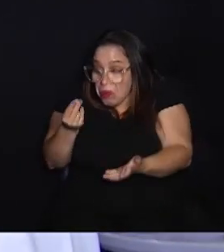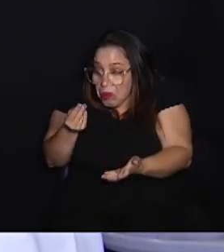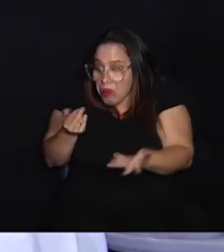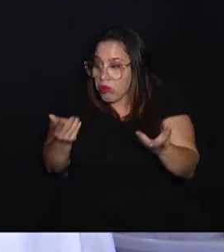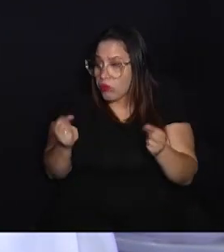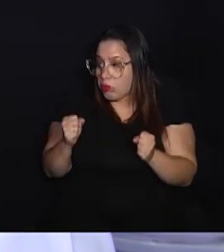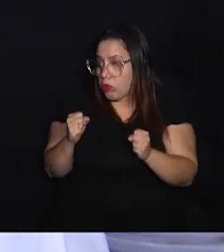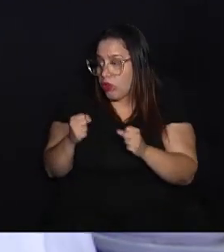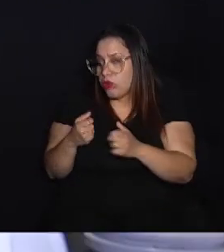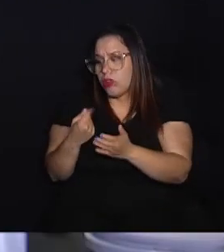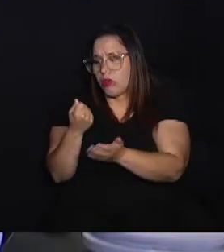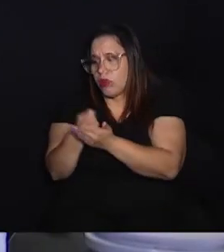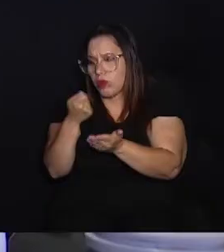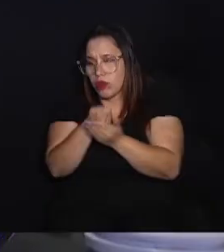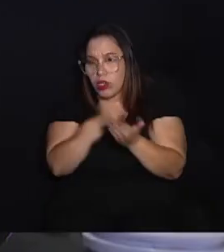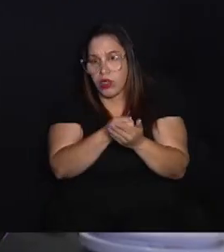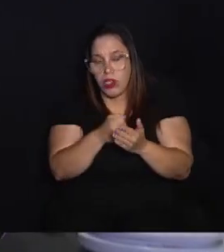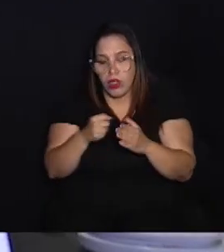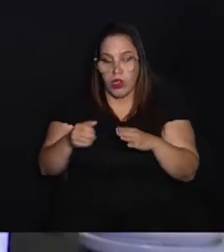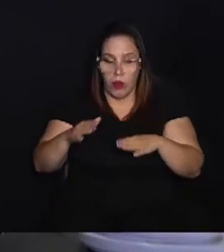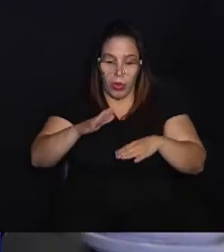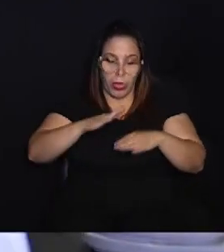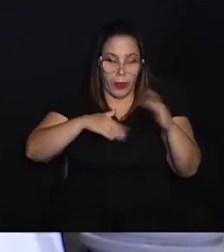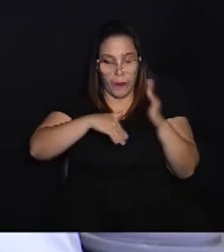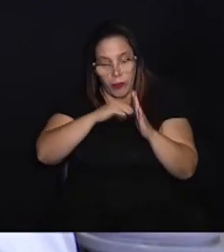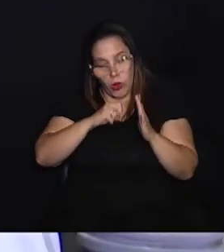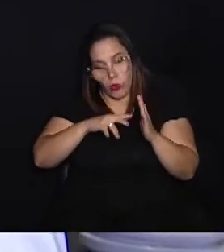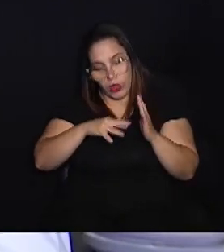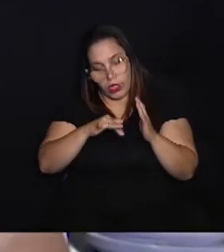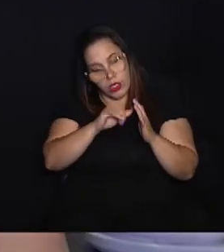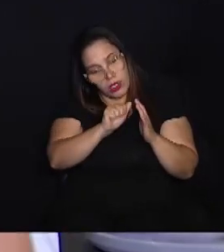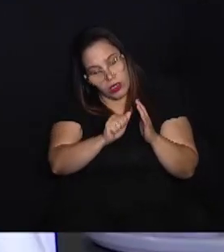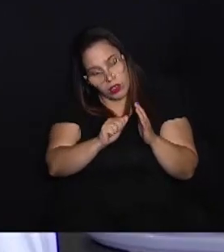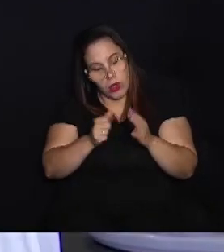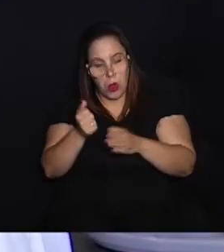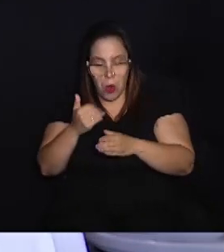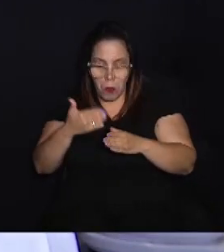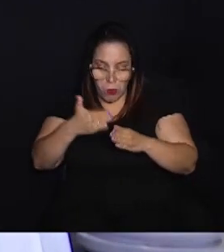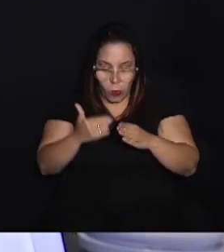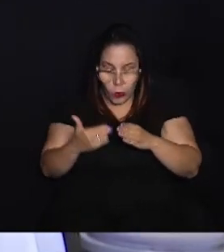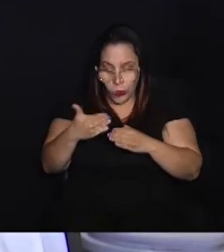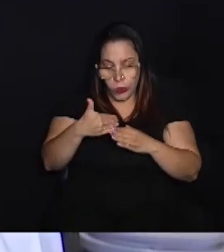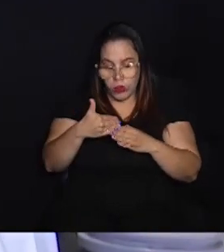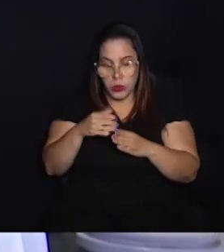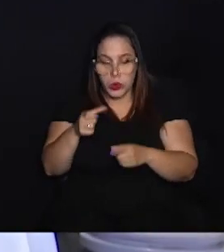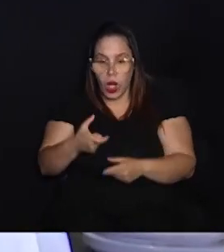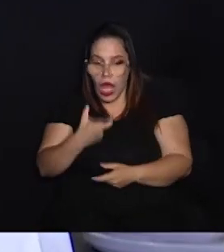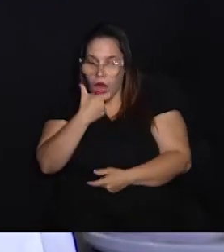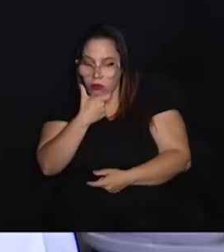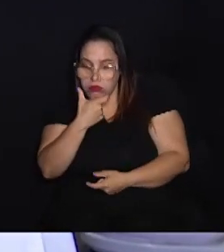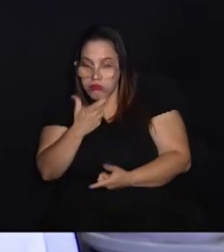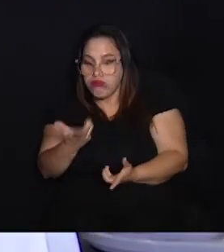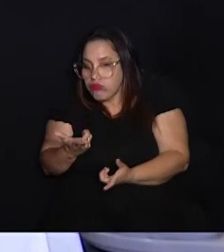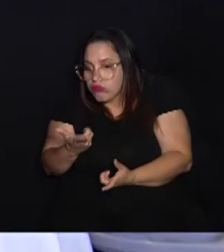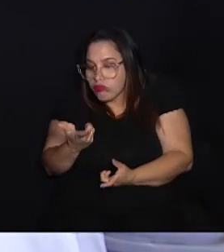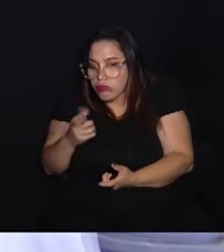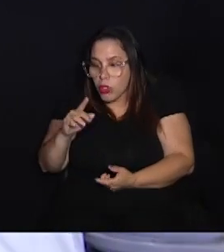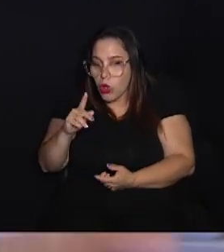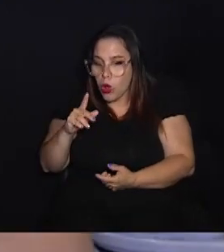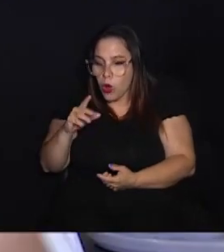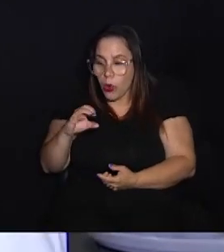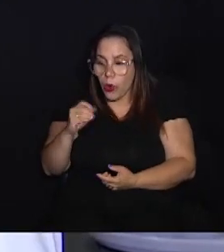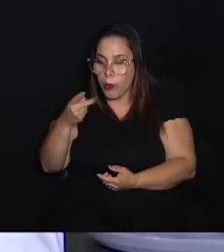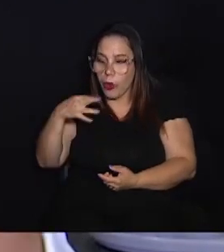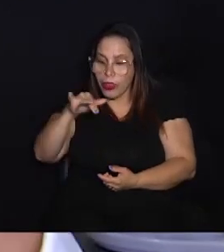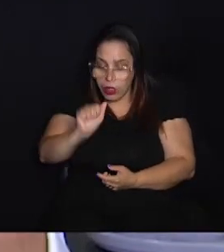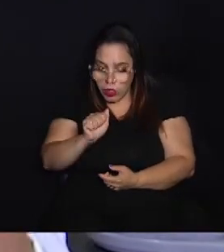pode vender. A parte de confeitaria, elas aprendem também fazer bolos, fazerem bolachinhas, fazer compotas